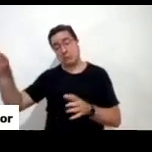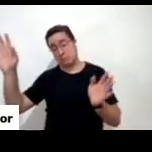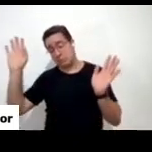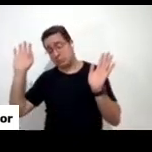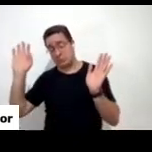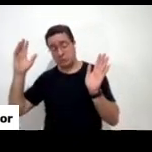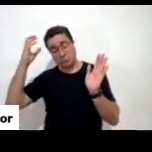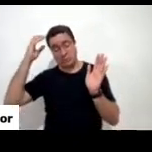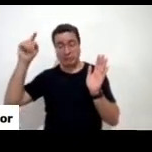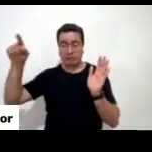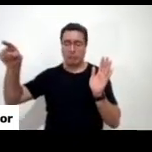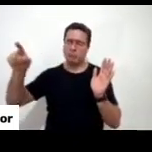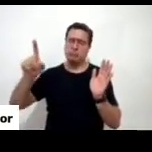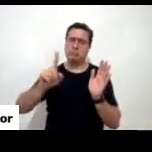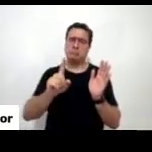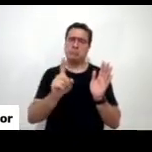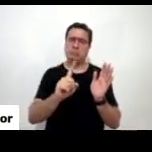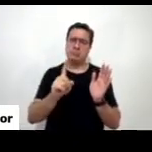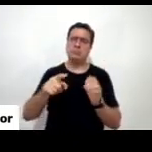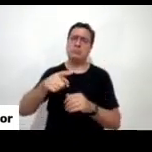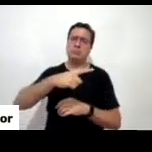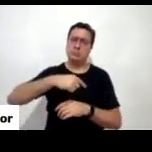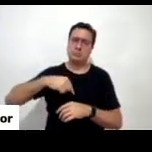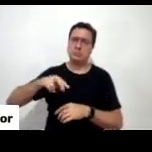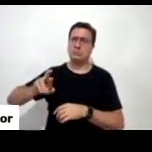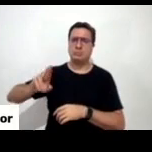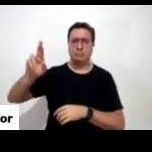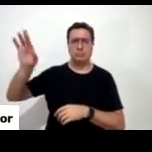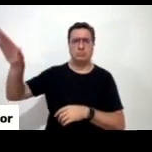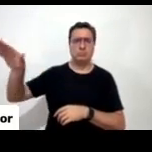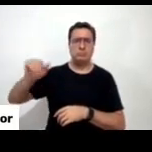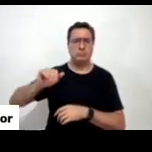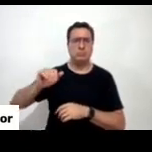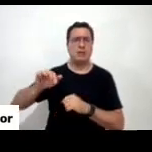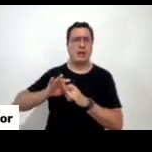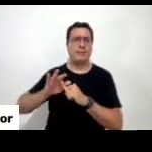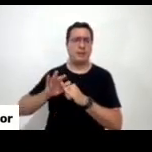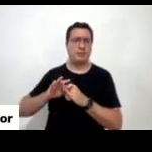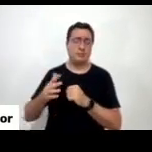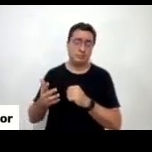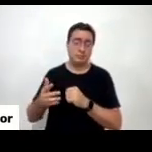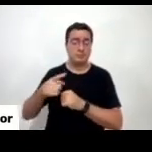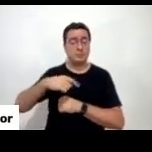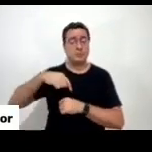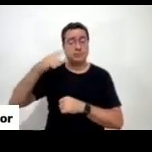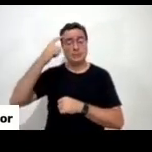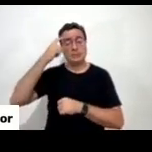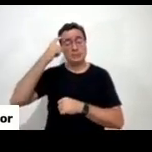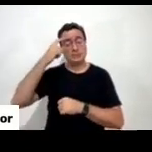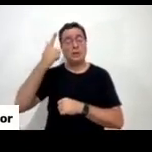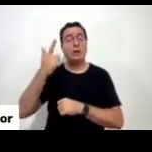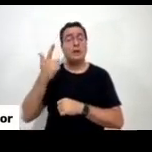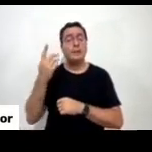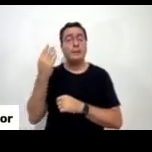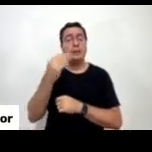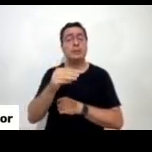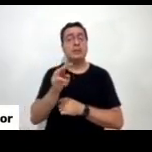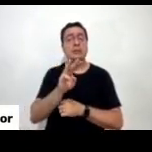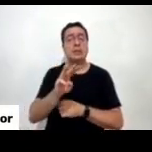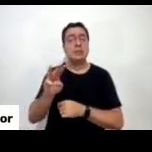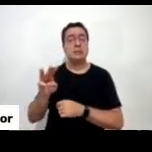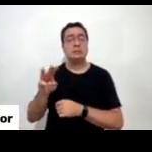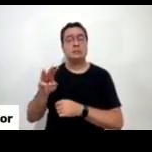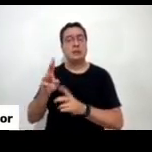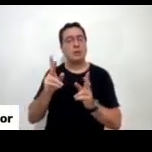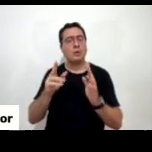tal. Não. Nós contratamos a ferramenta. Nós precisamos pensar aquilo que nós colocamos dentro da nossa própria